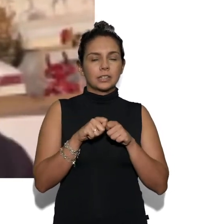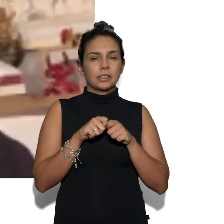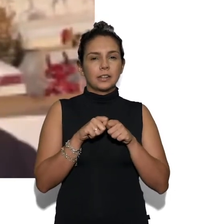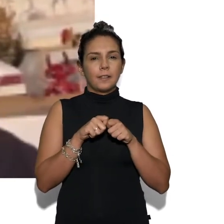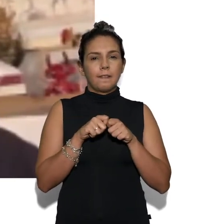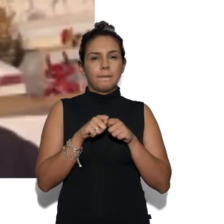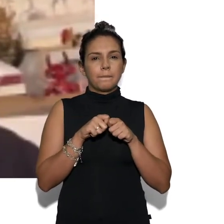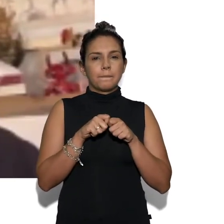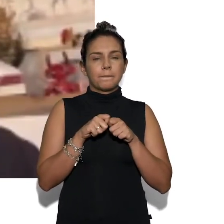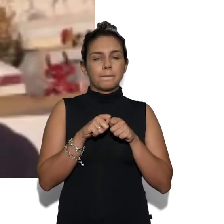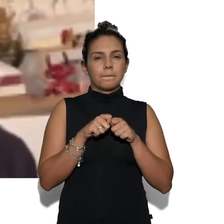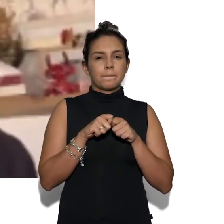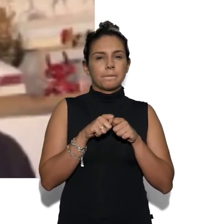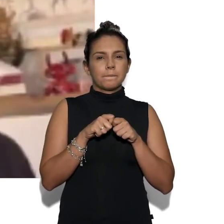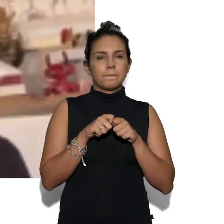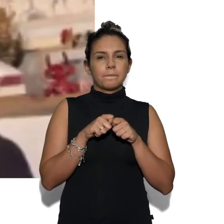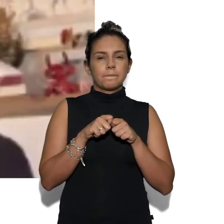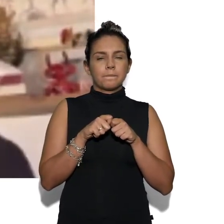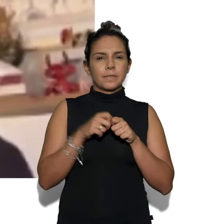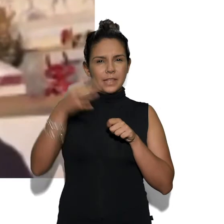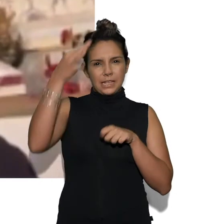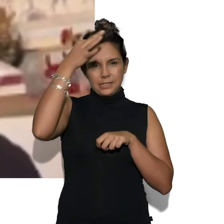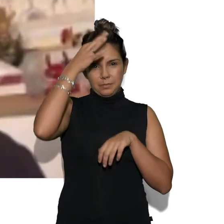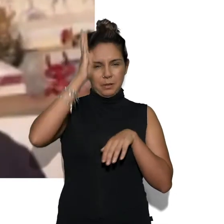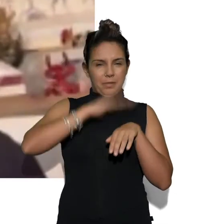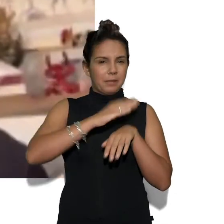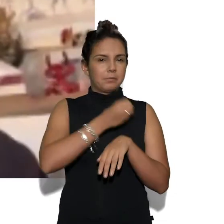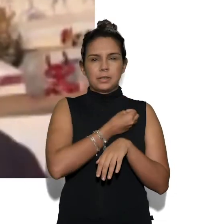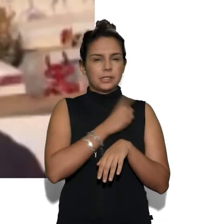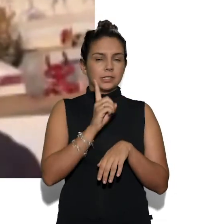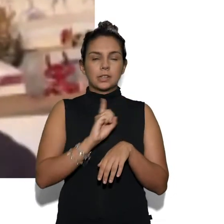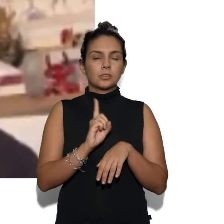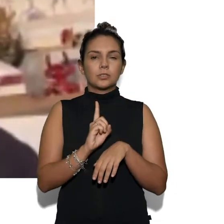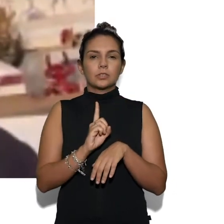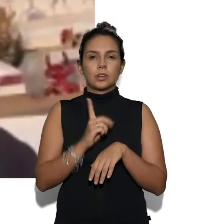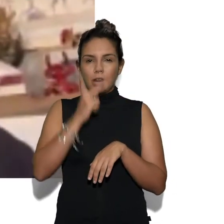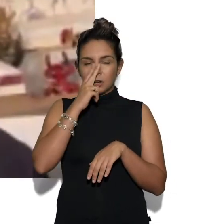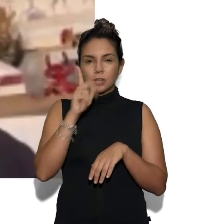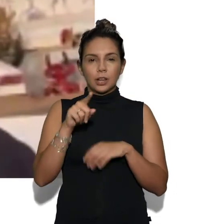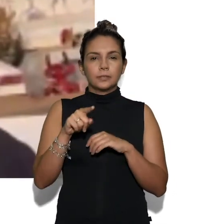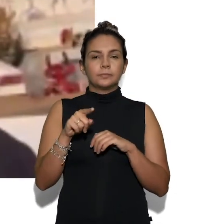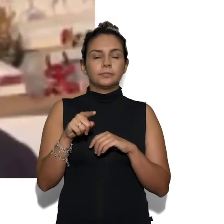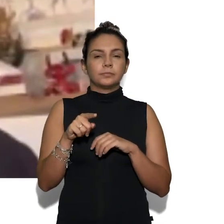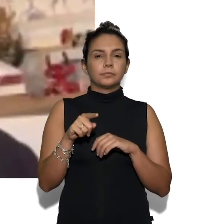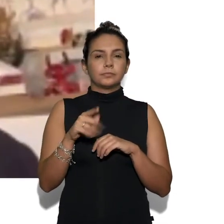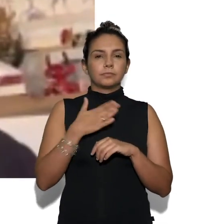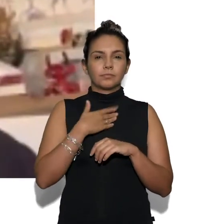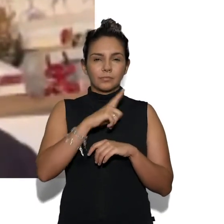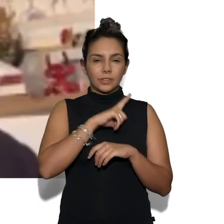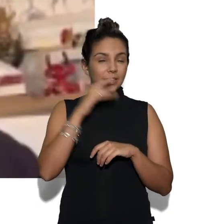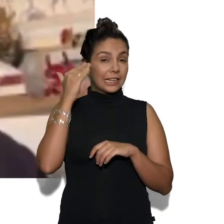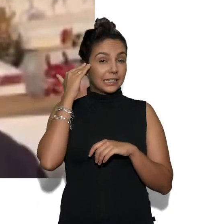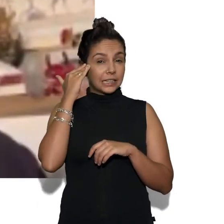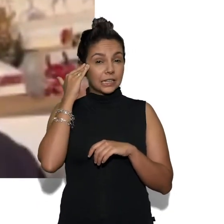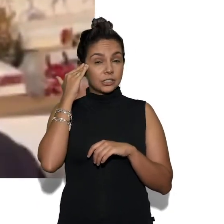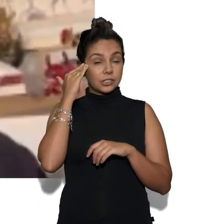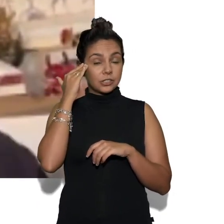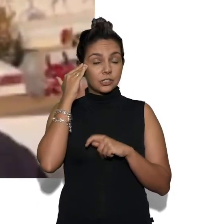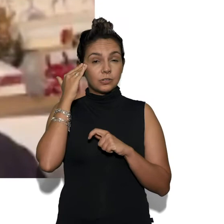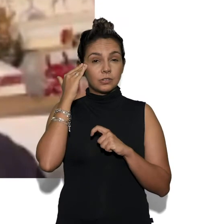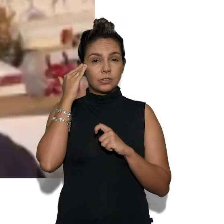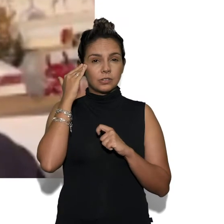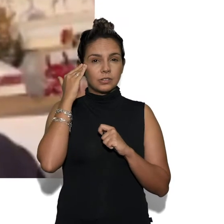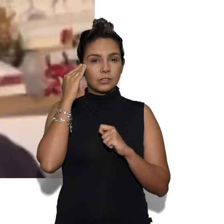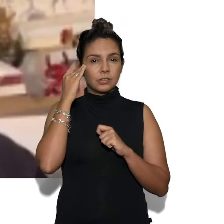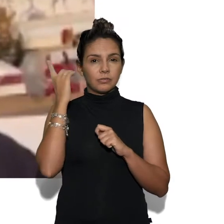uma questão espiritual mais presente. Eu acho que é o eu ter entendido que eu vinha